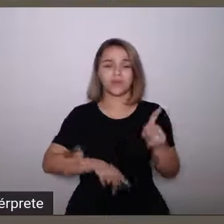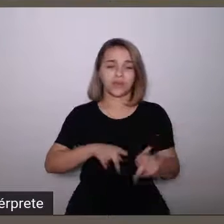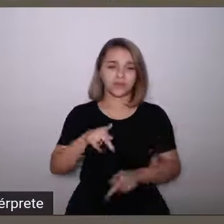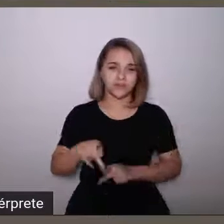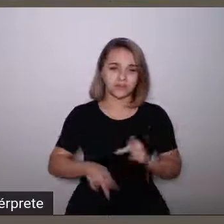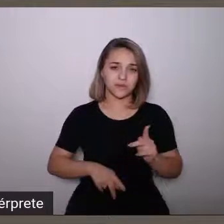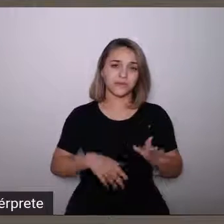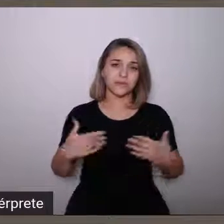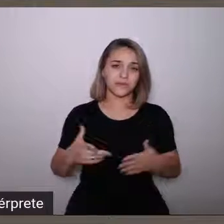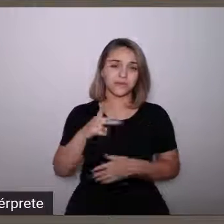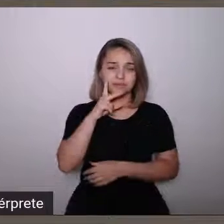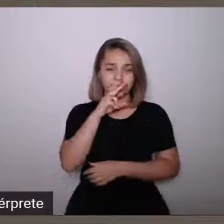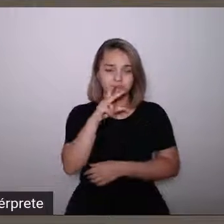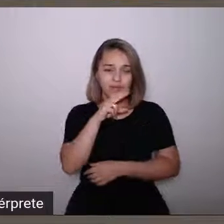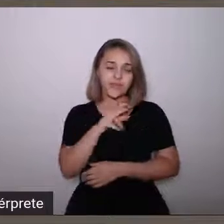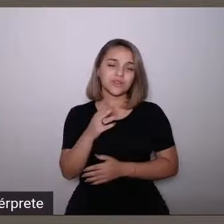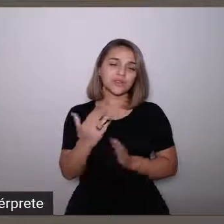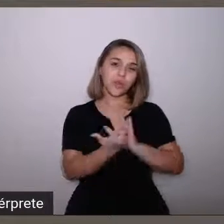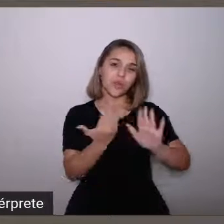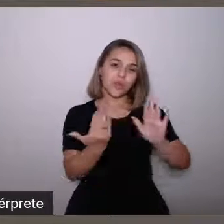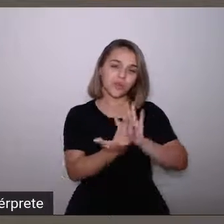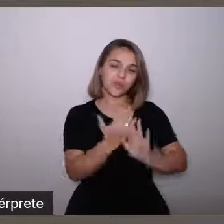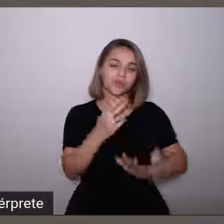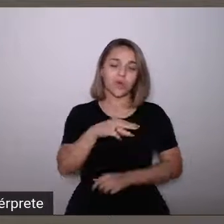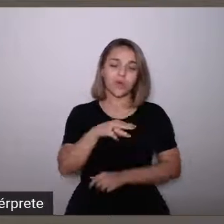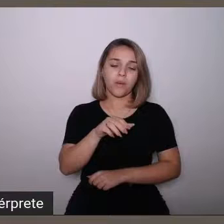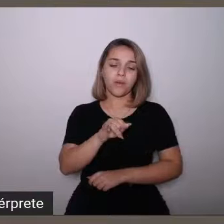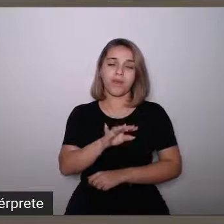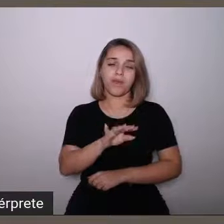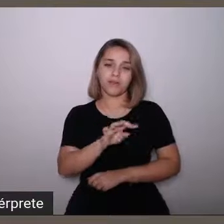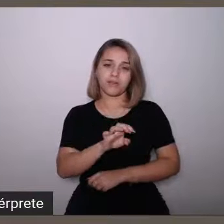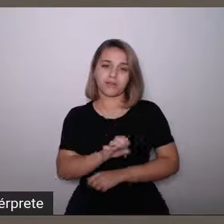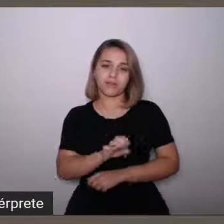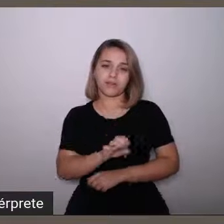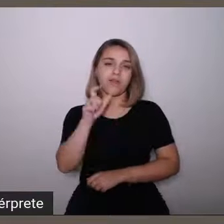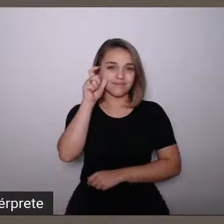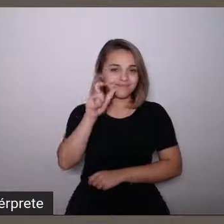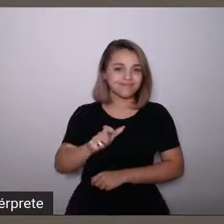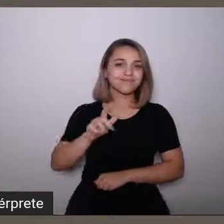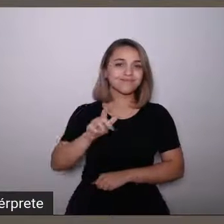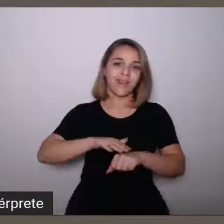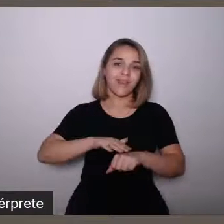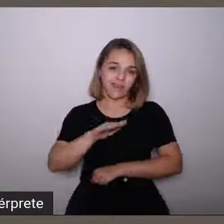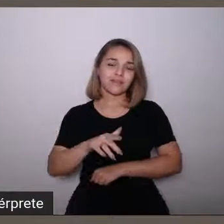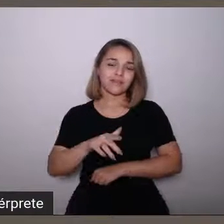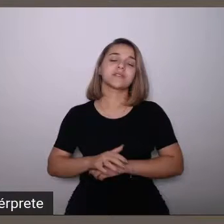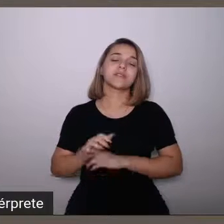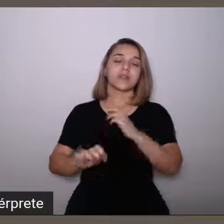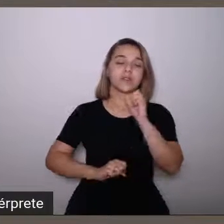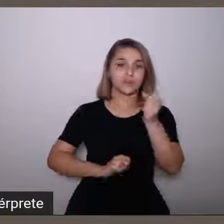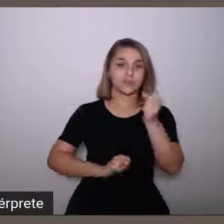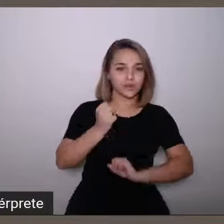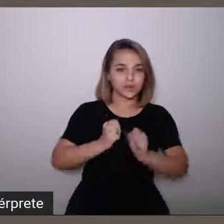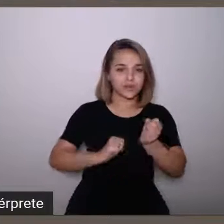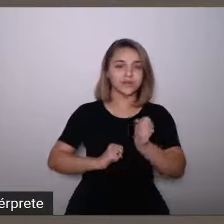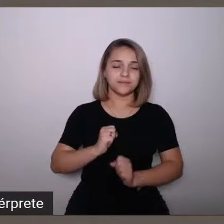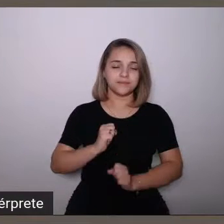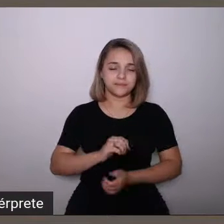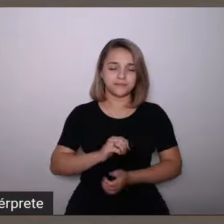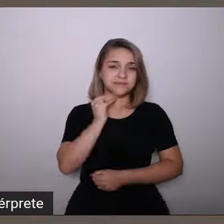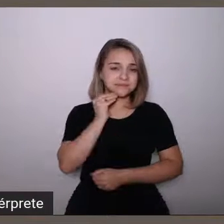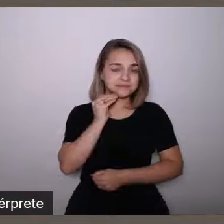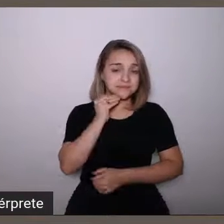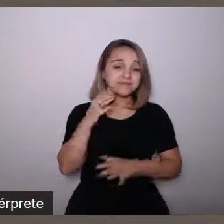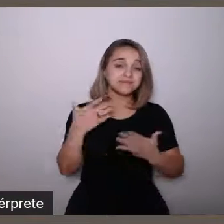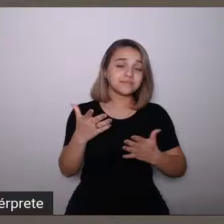livro da Maitê seja mais interessante, né, assim, né, como indústria, né, como tentativa, né, mas eu acho muito legal,